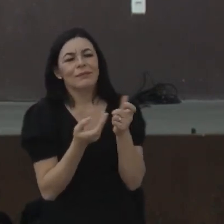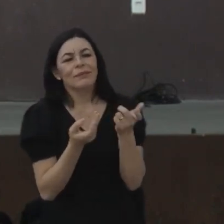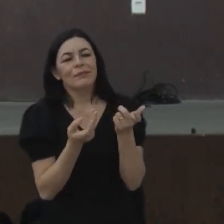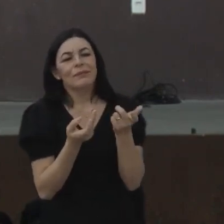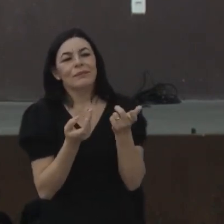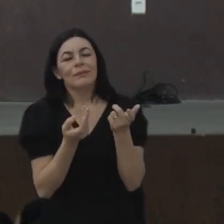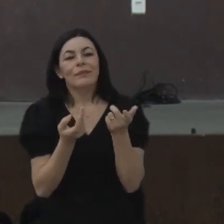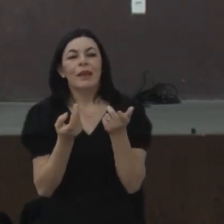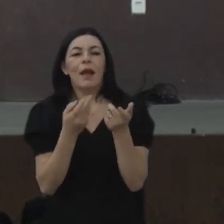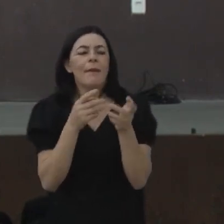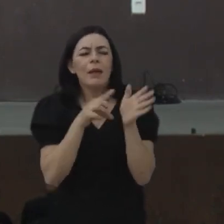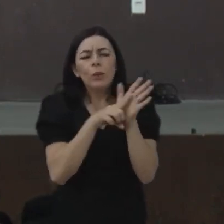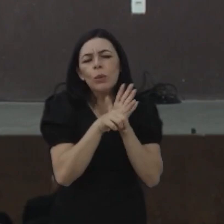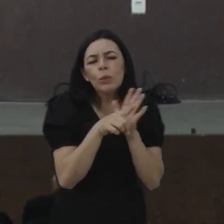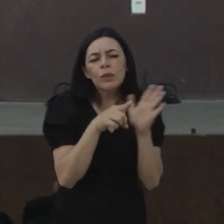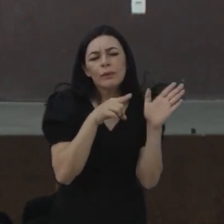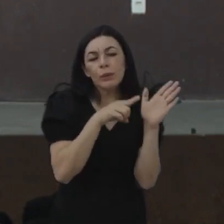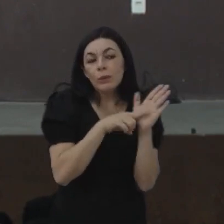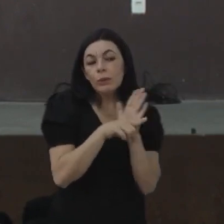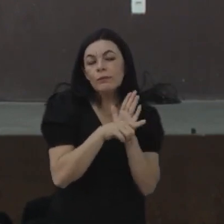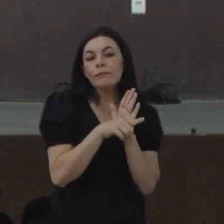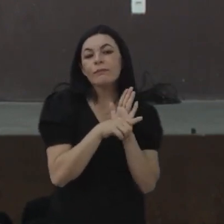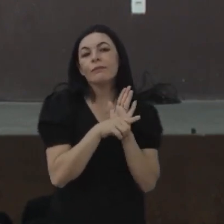Vai fazendo perguntas.